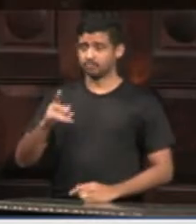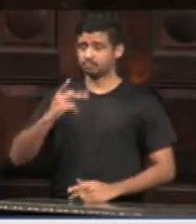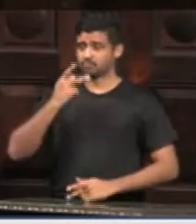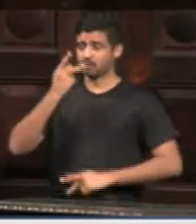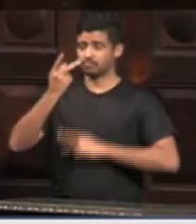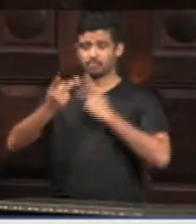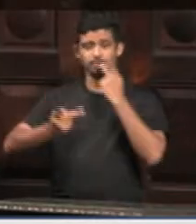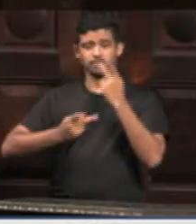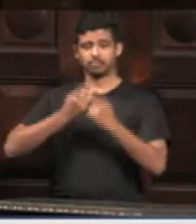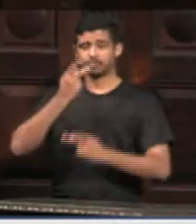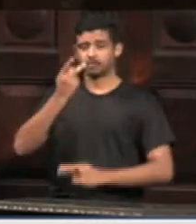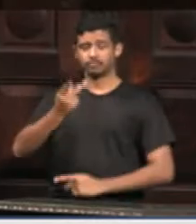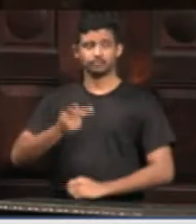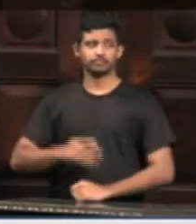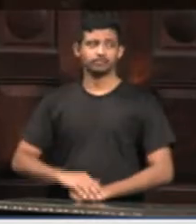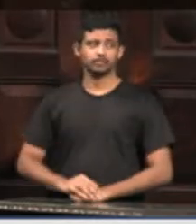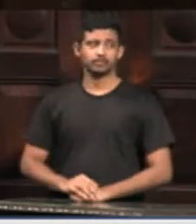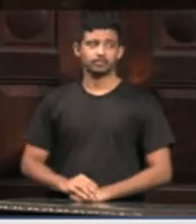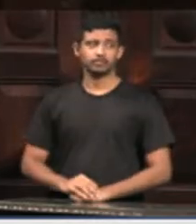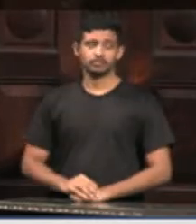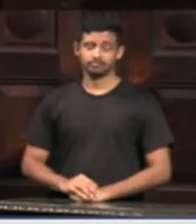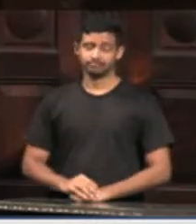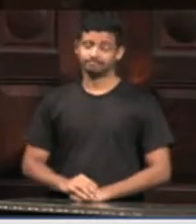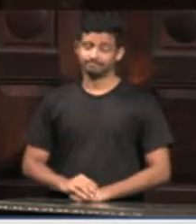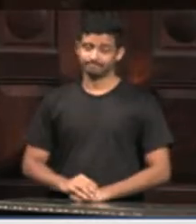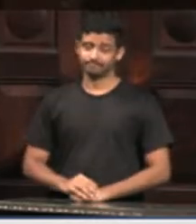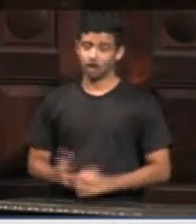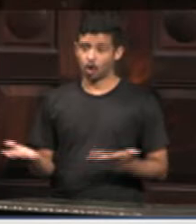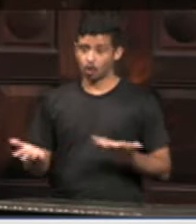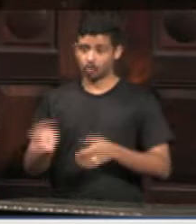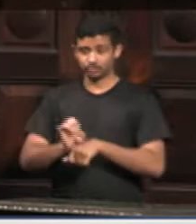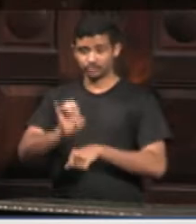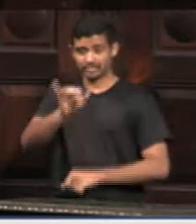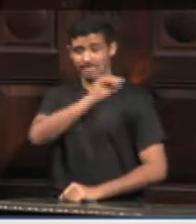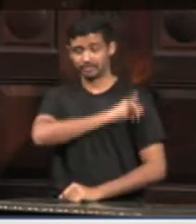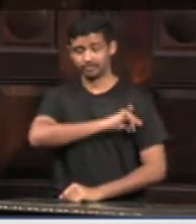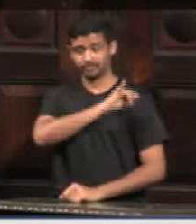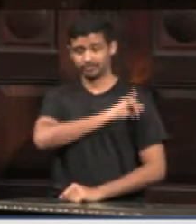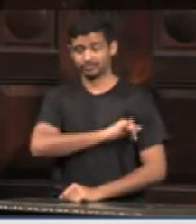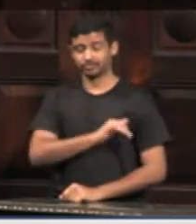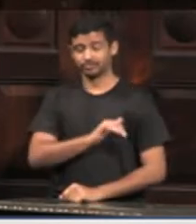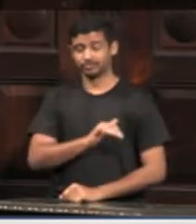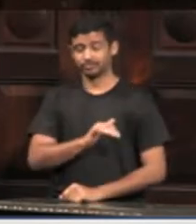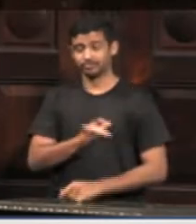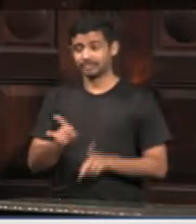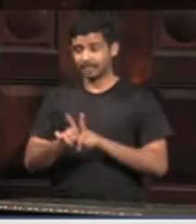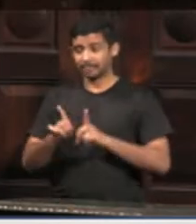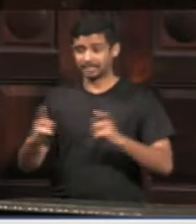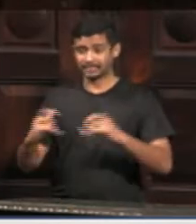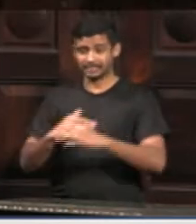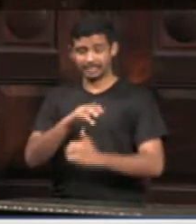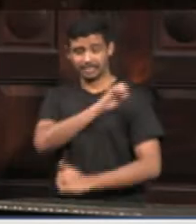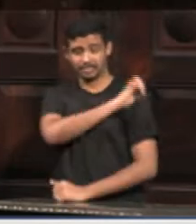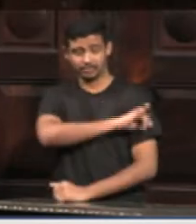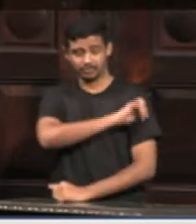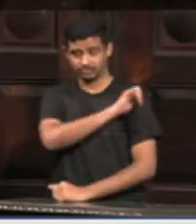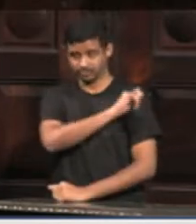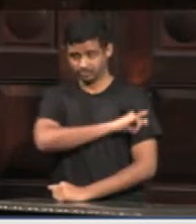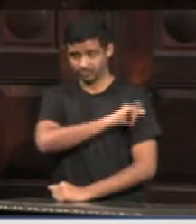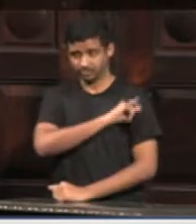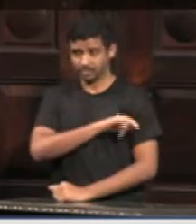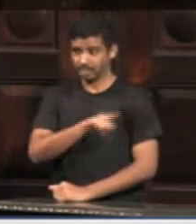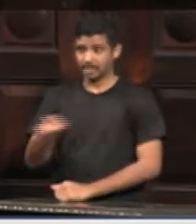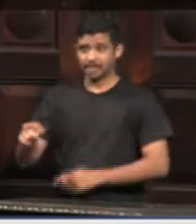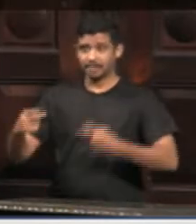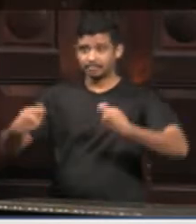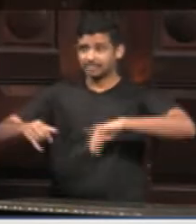que o estado do Rio de Janeiro, o Rio de Janeiro, deveria declarar estado